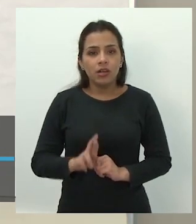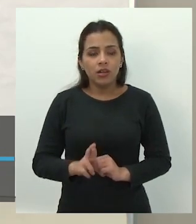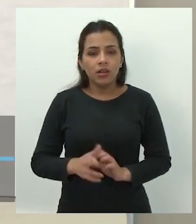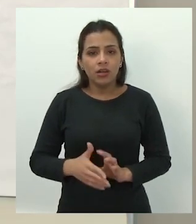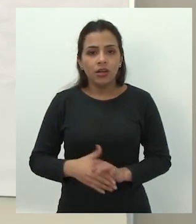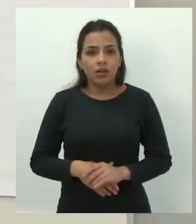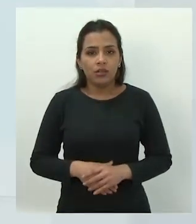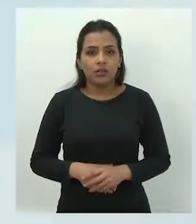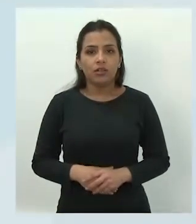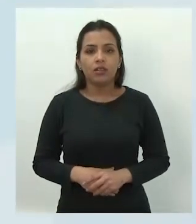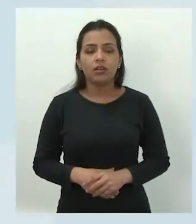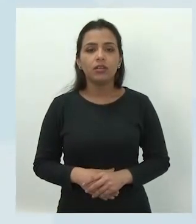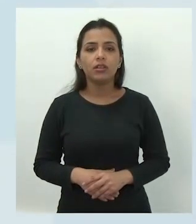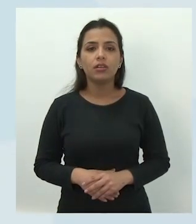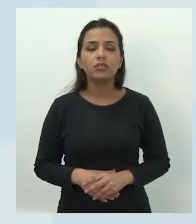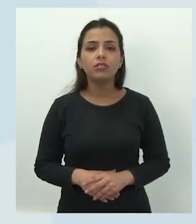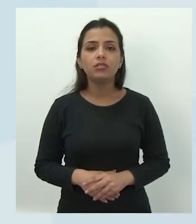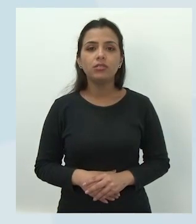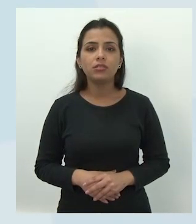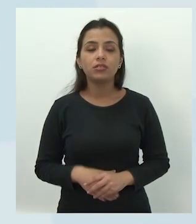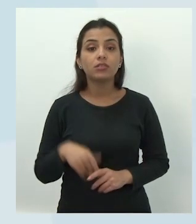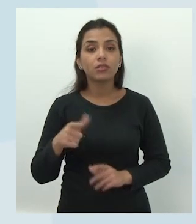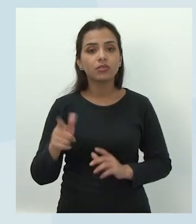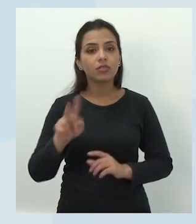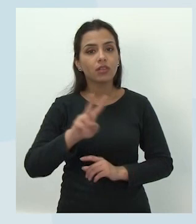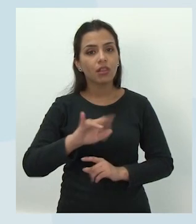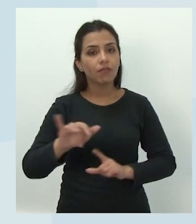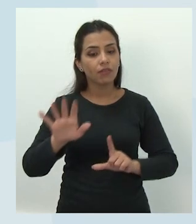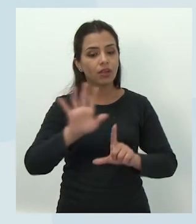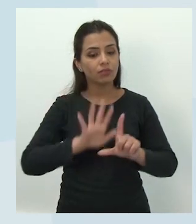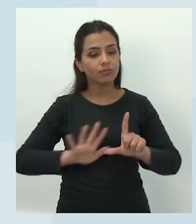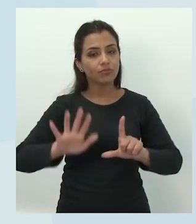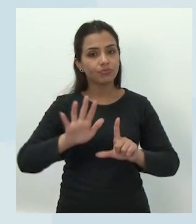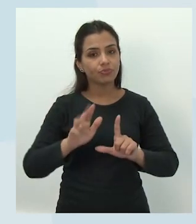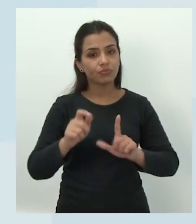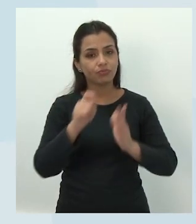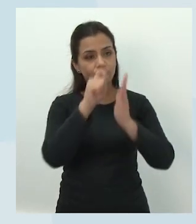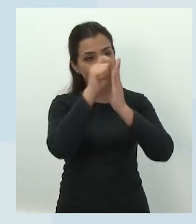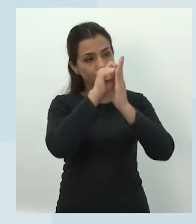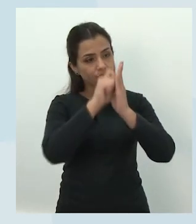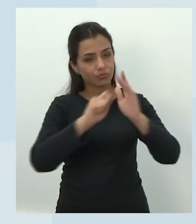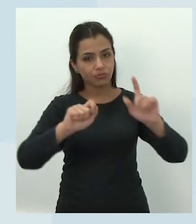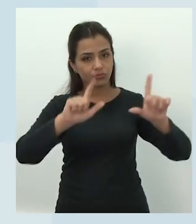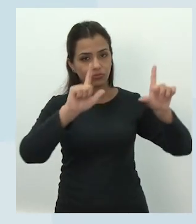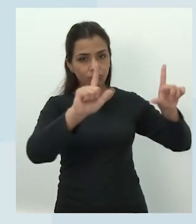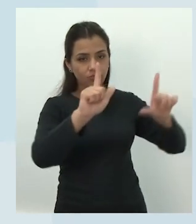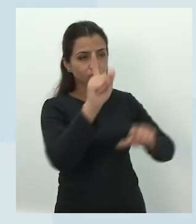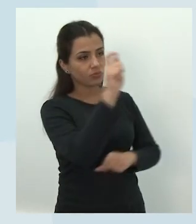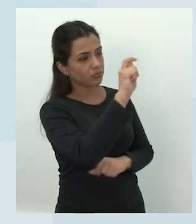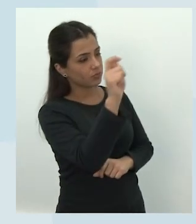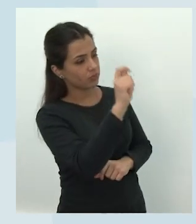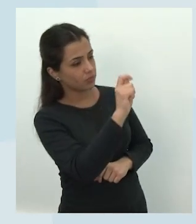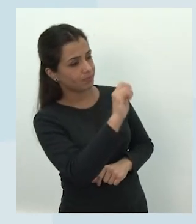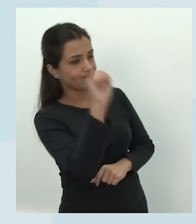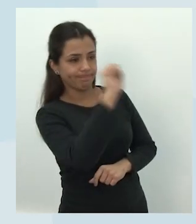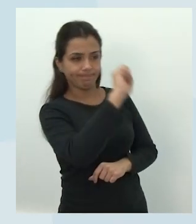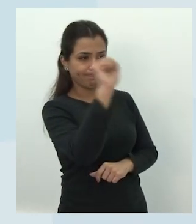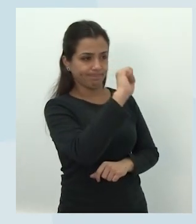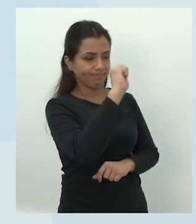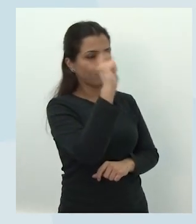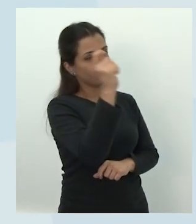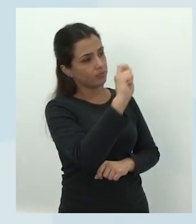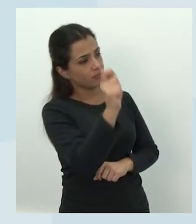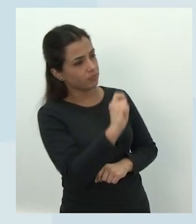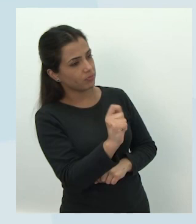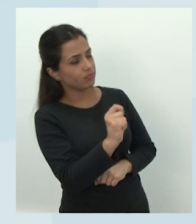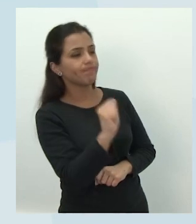fazer através de desenho com giz sobre quadro negro. Como que ficaria, né? Você vai desenhando, vai gravando, vai apagando, desenha